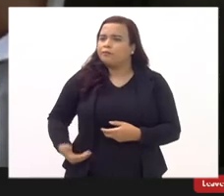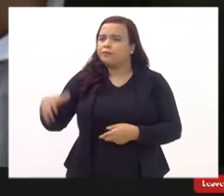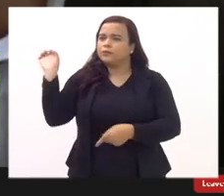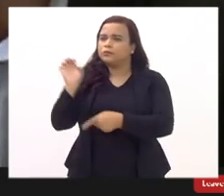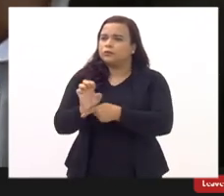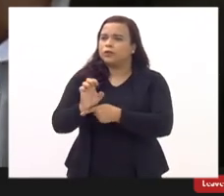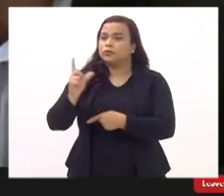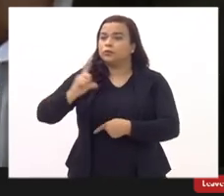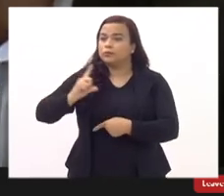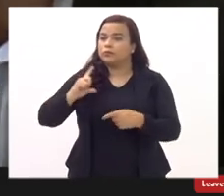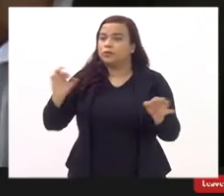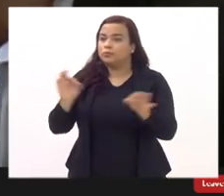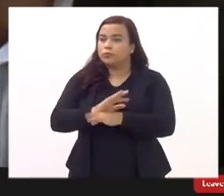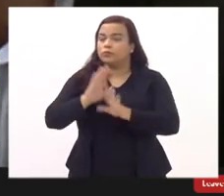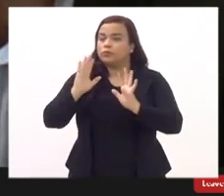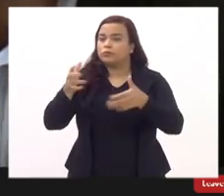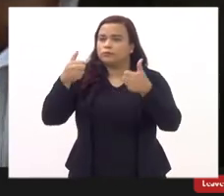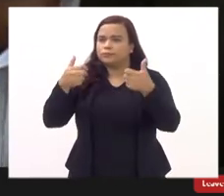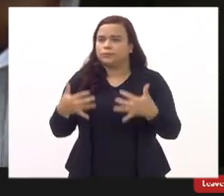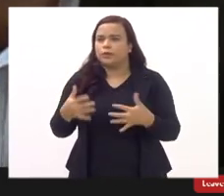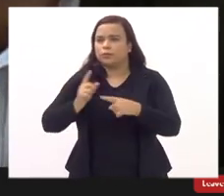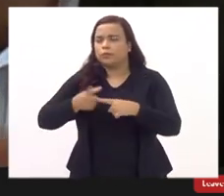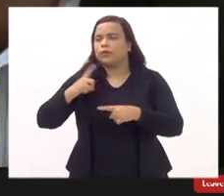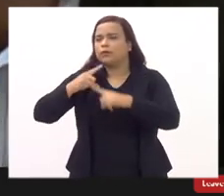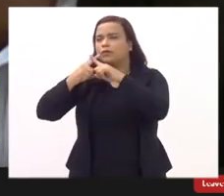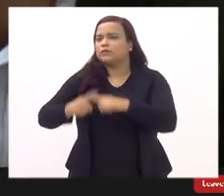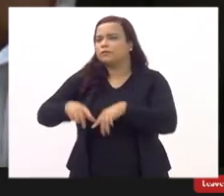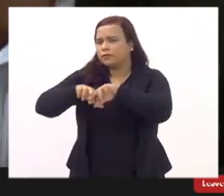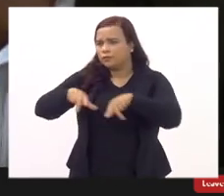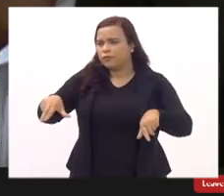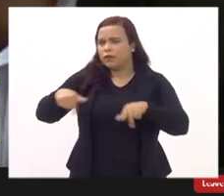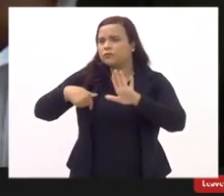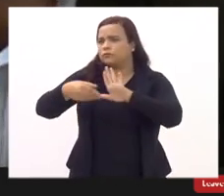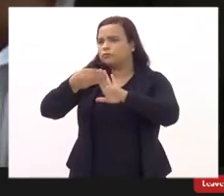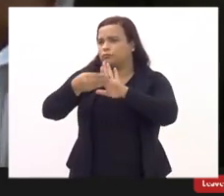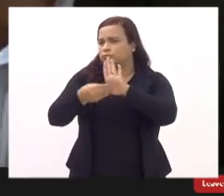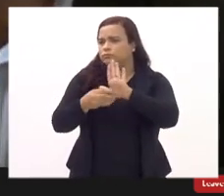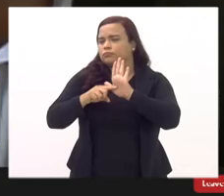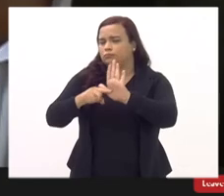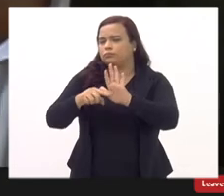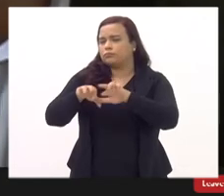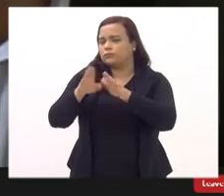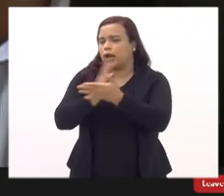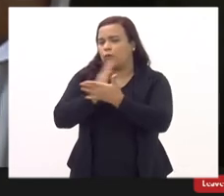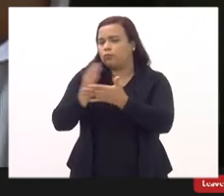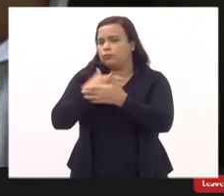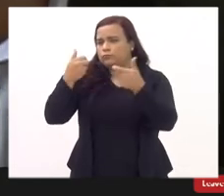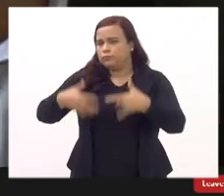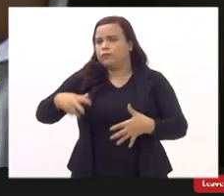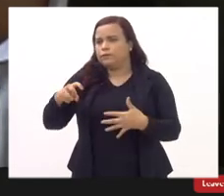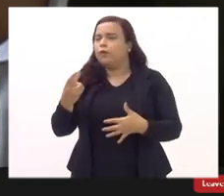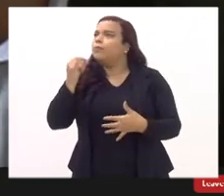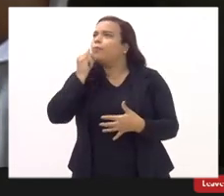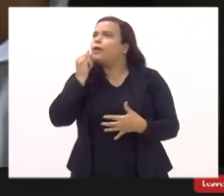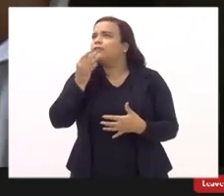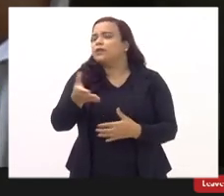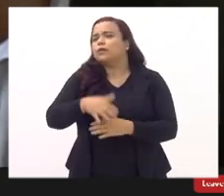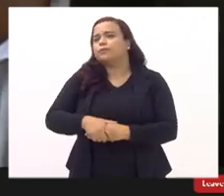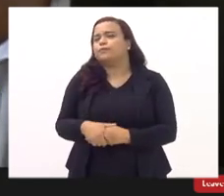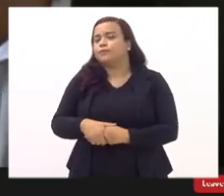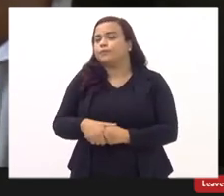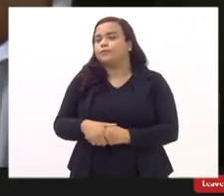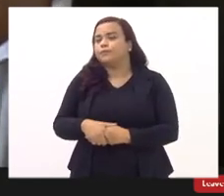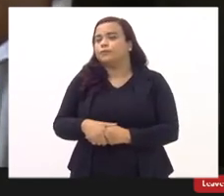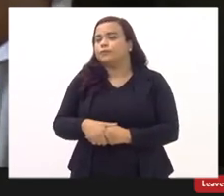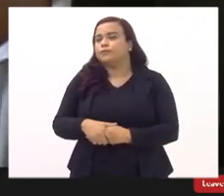já tenha já uma fala, porque são muitos desafios. Eu vou levantar algumas questões aqui. Por exemplo, a